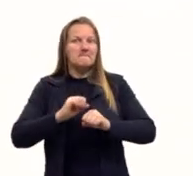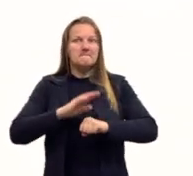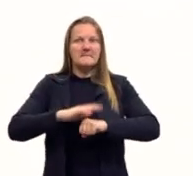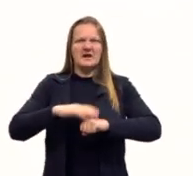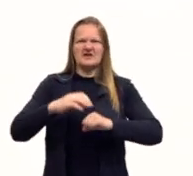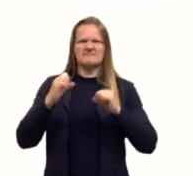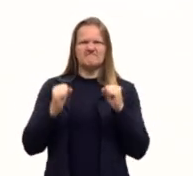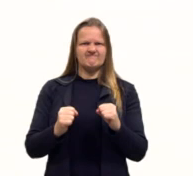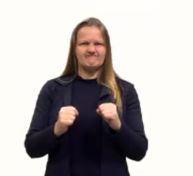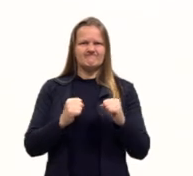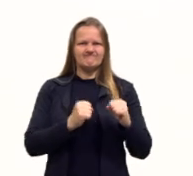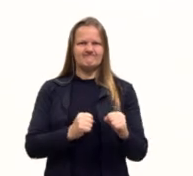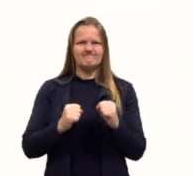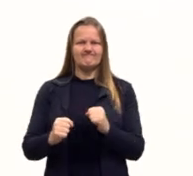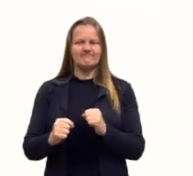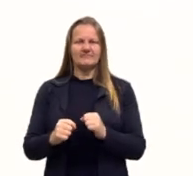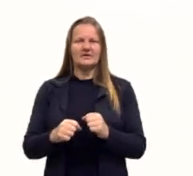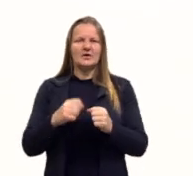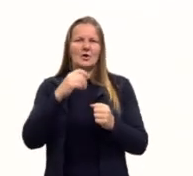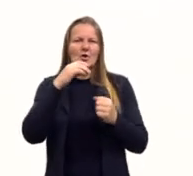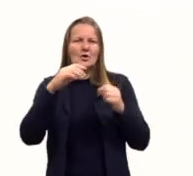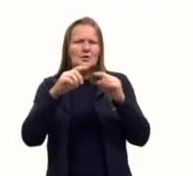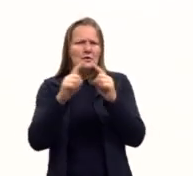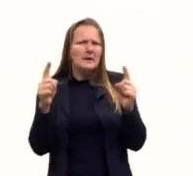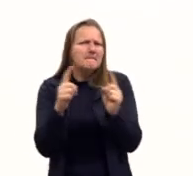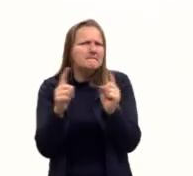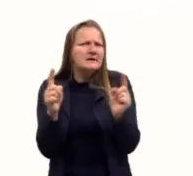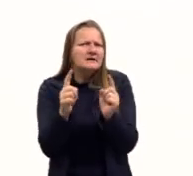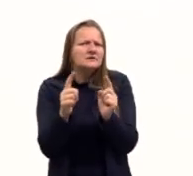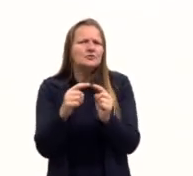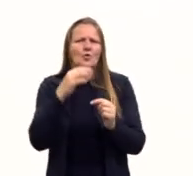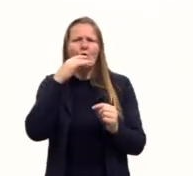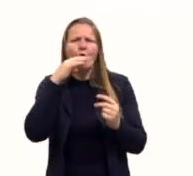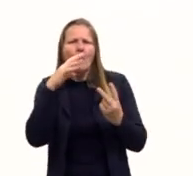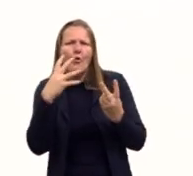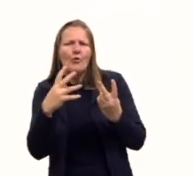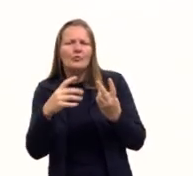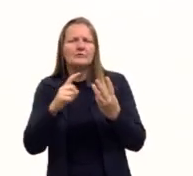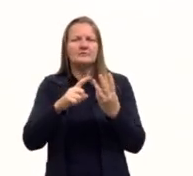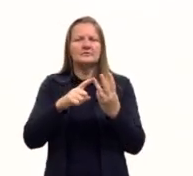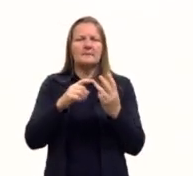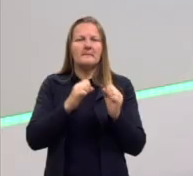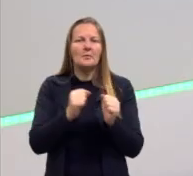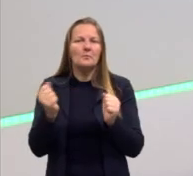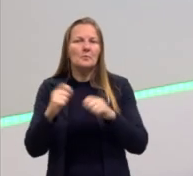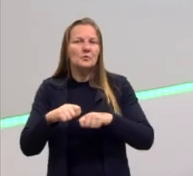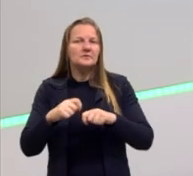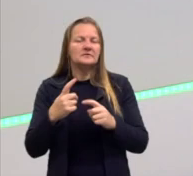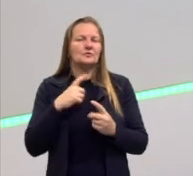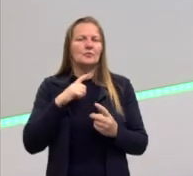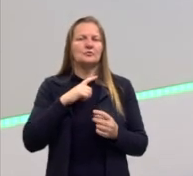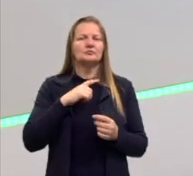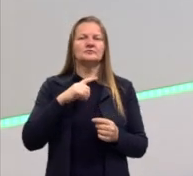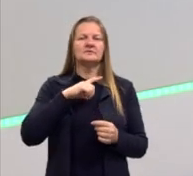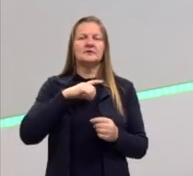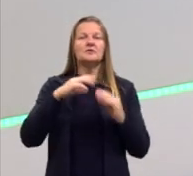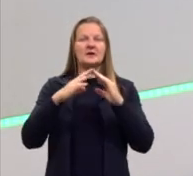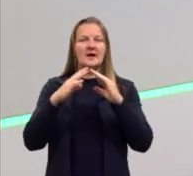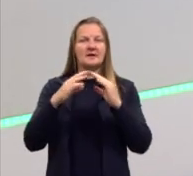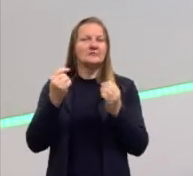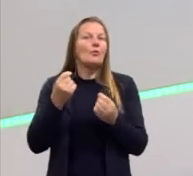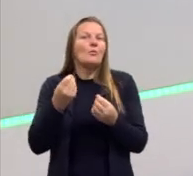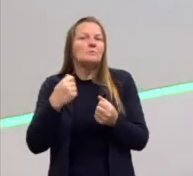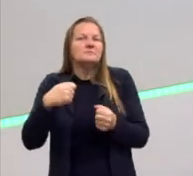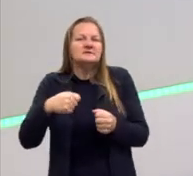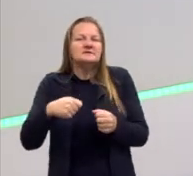o valor o tamanho a cor então Digamos que eu tenho não é uma furadeira em casa um certo modelo específico e eu